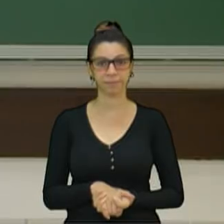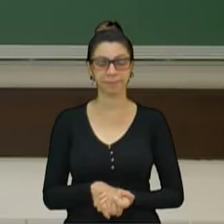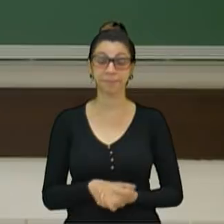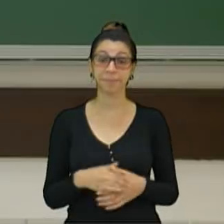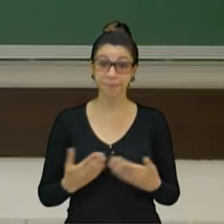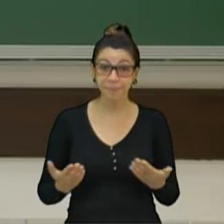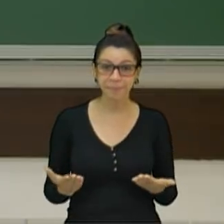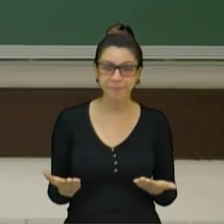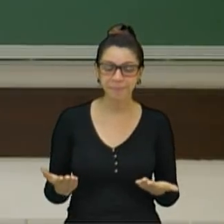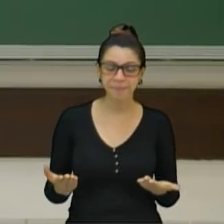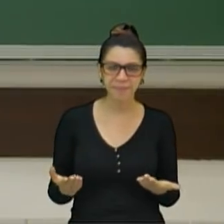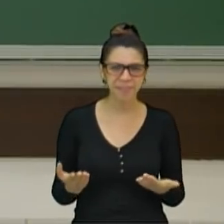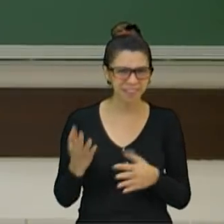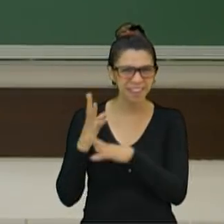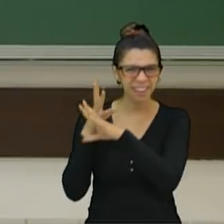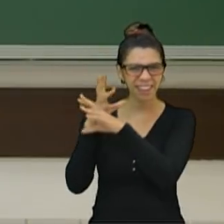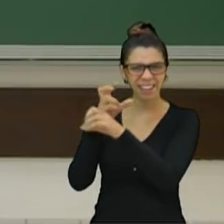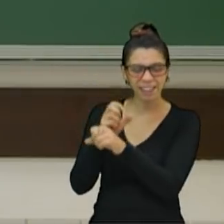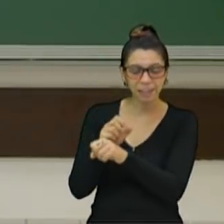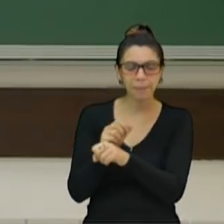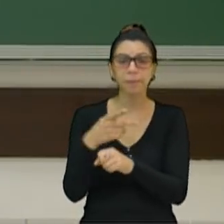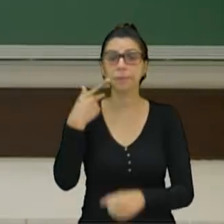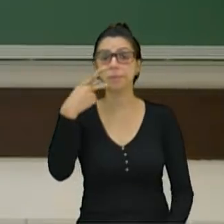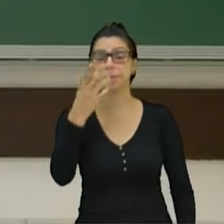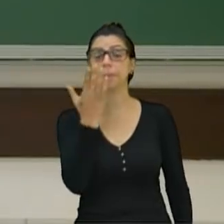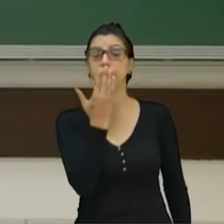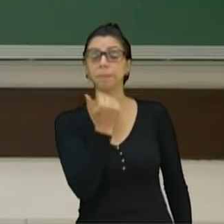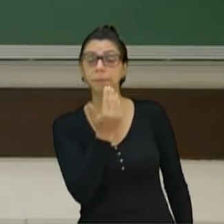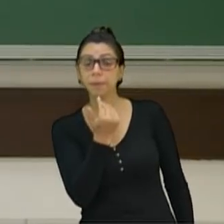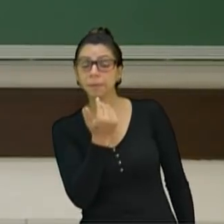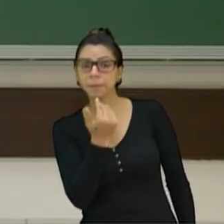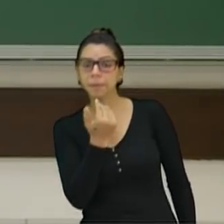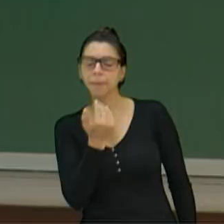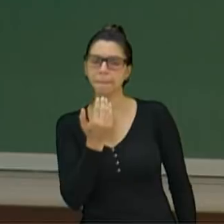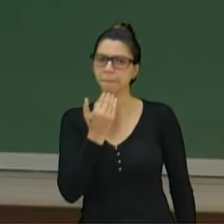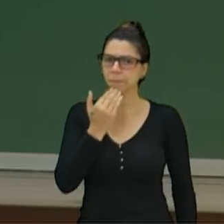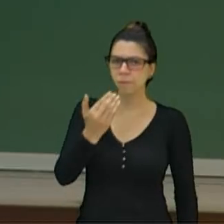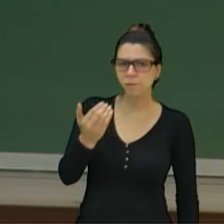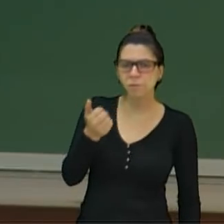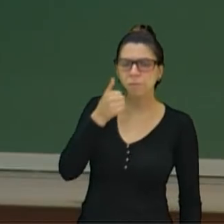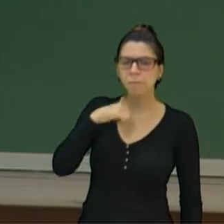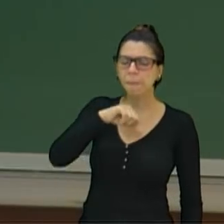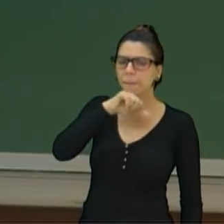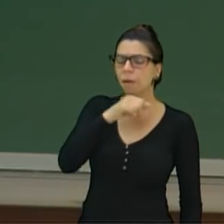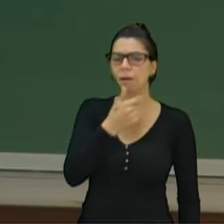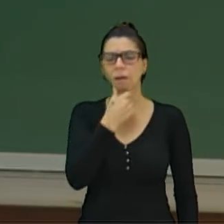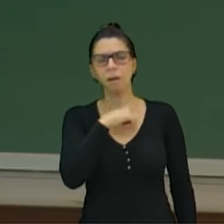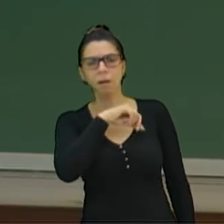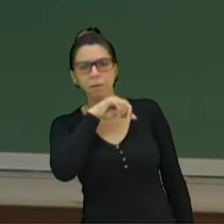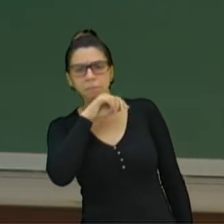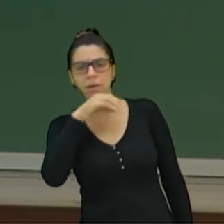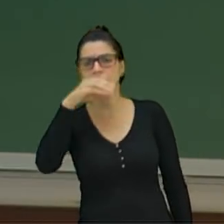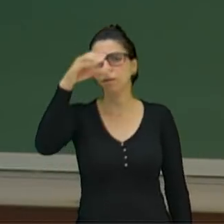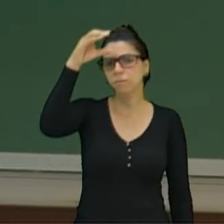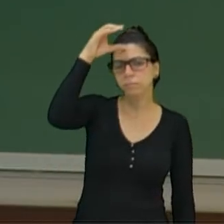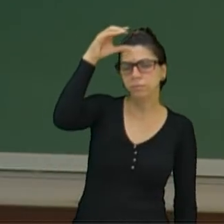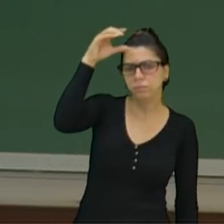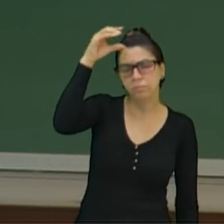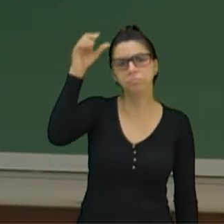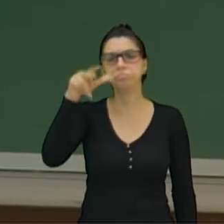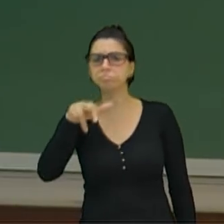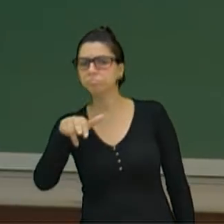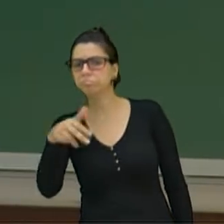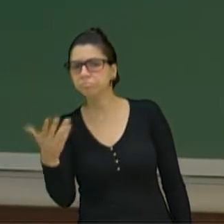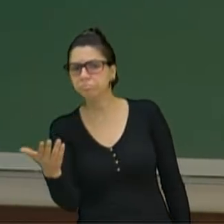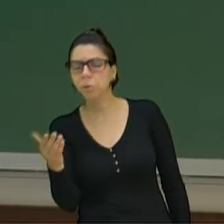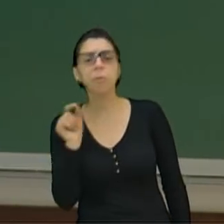E aí? Relembrou sua alimentação? Pediu ajuda aos pais? O tio, a madrasta, o irmãozinho?